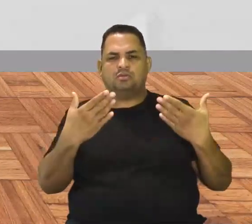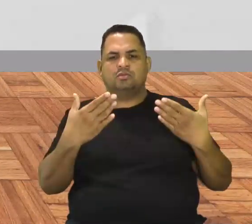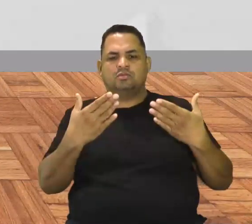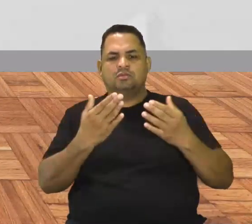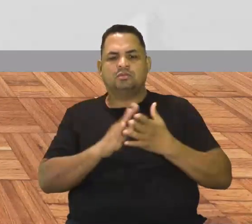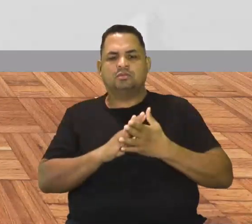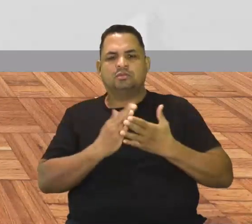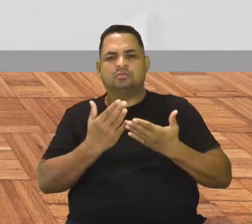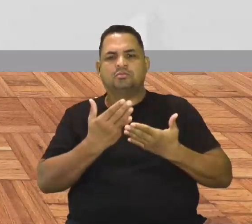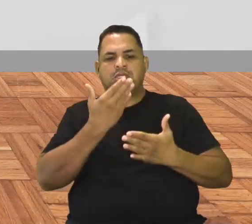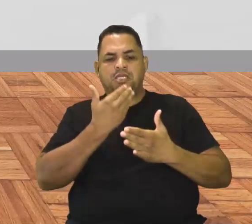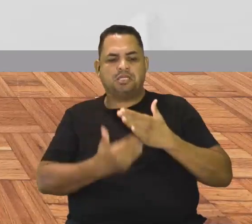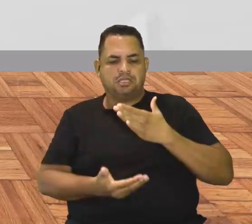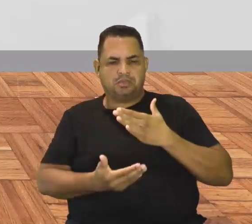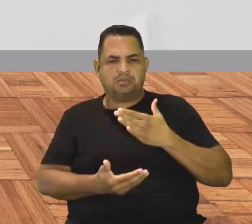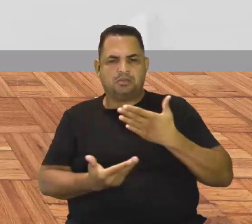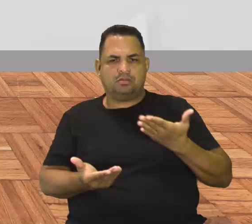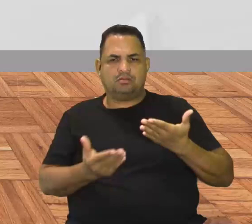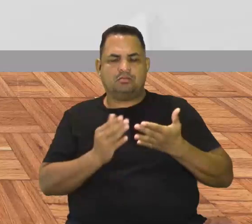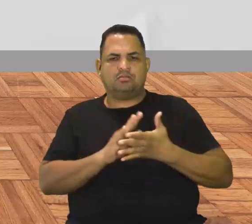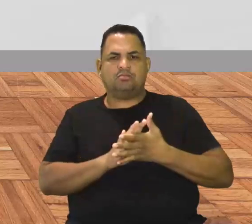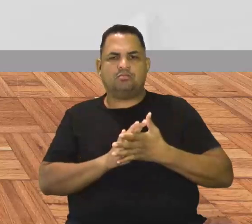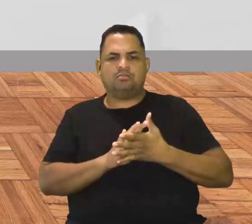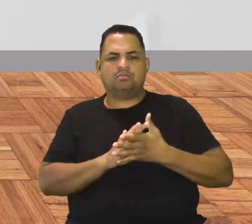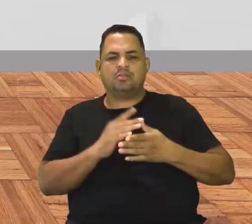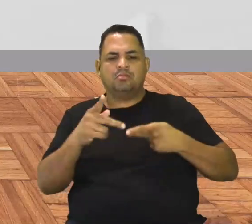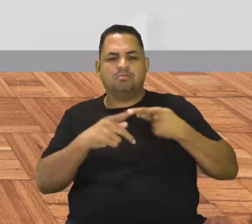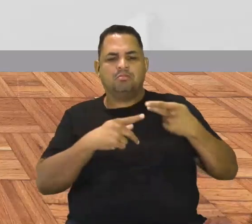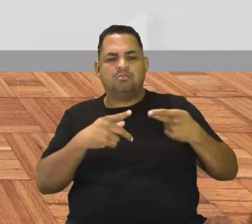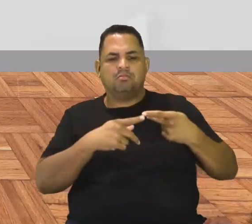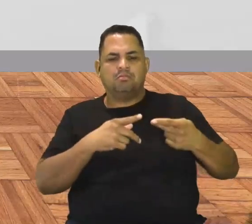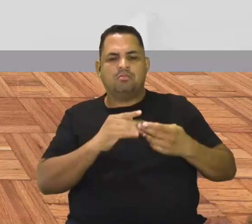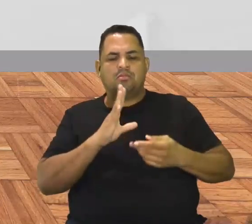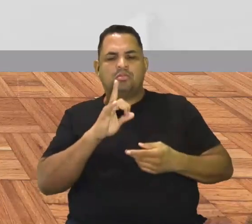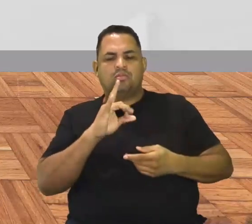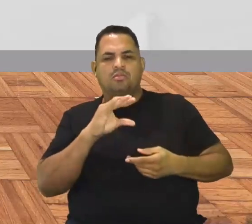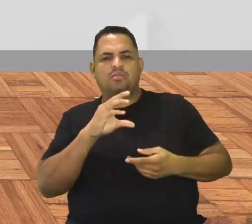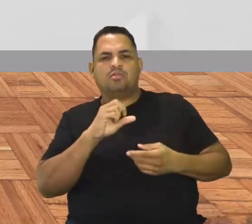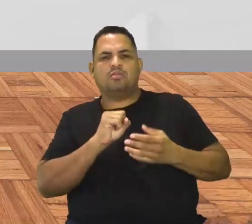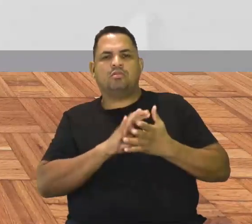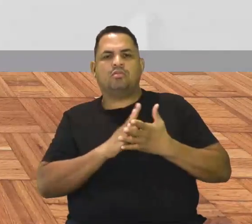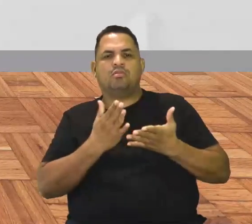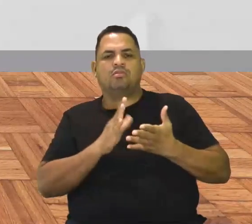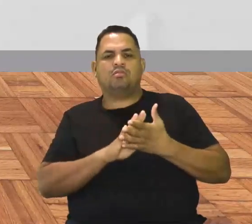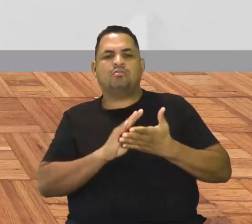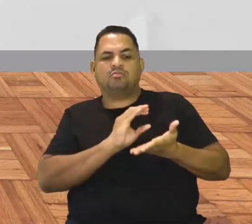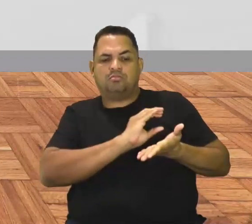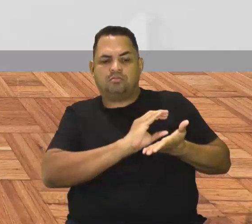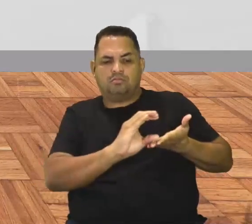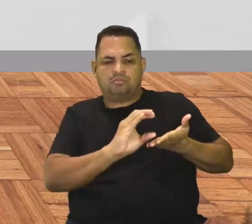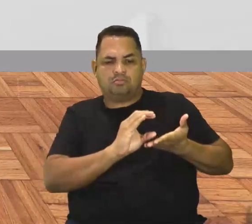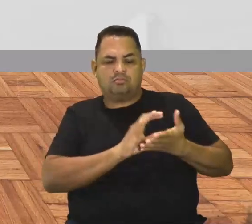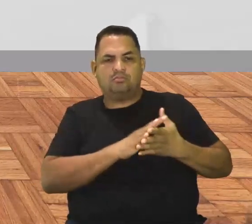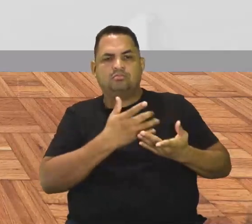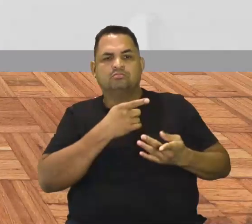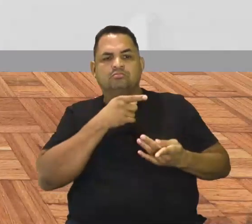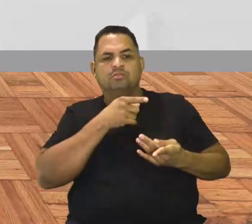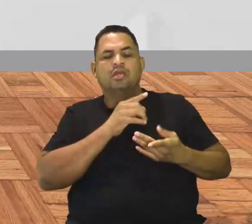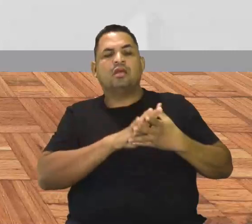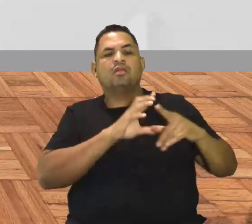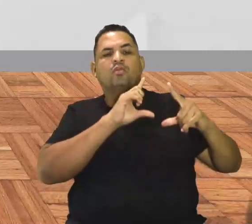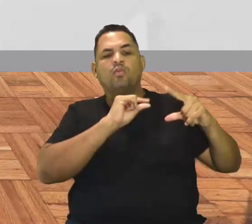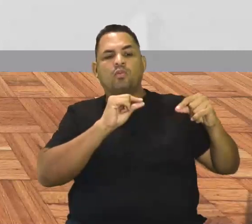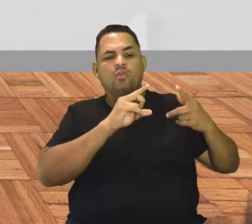se rendeu, os Estados Unidos, através do Plano Colombo, eles vão investir grande quantidade